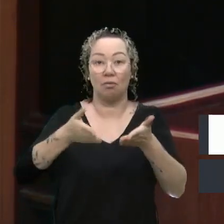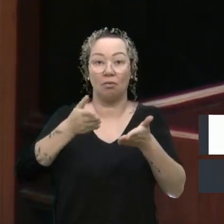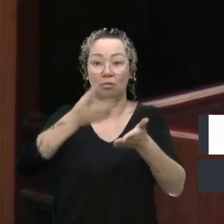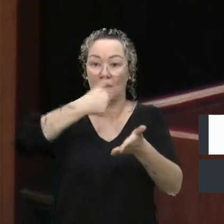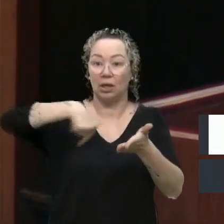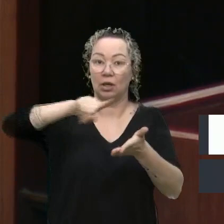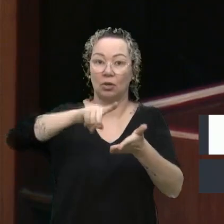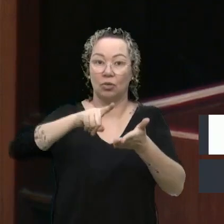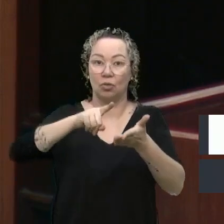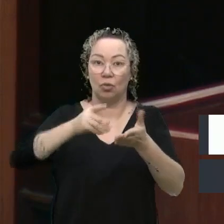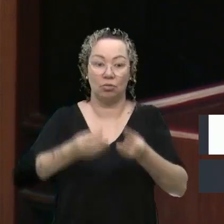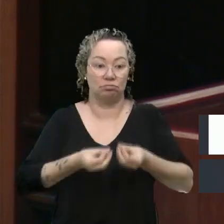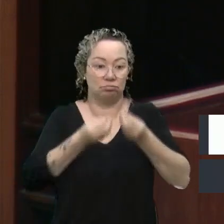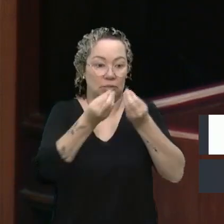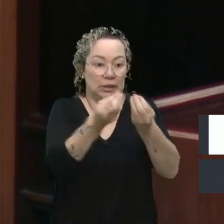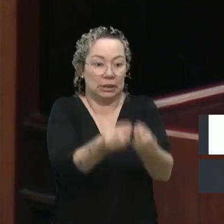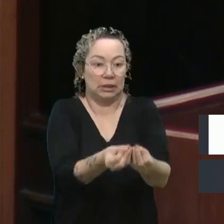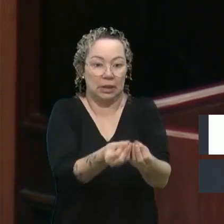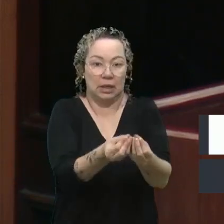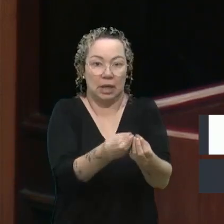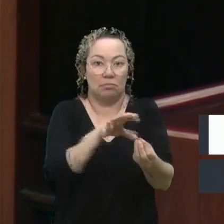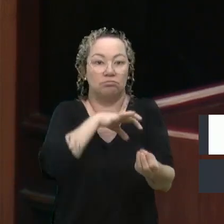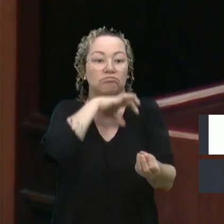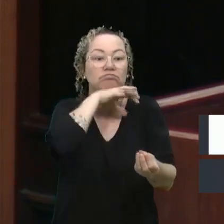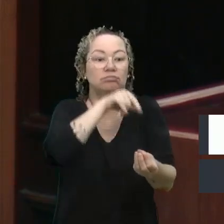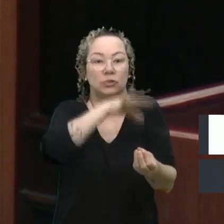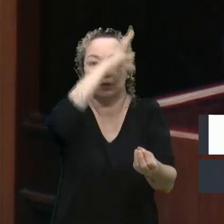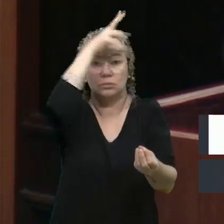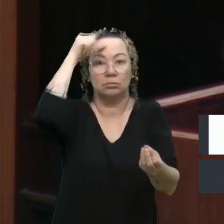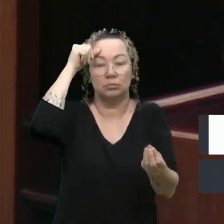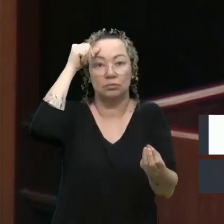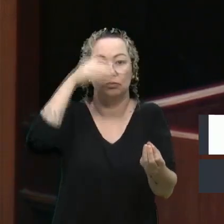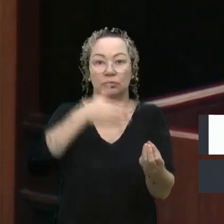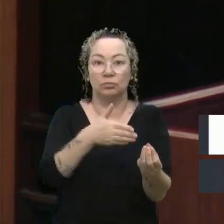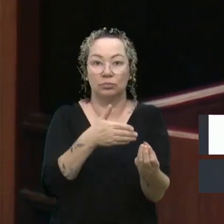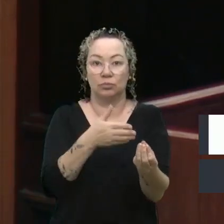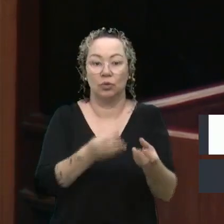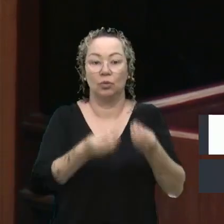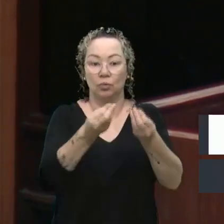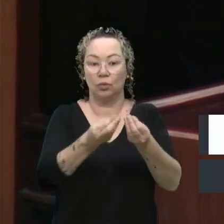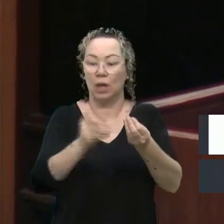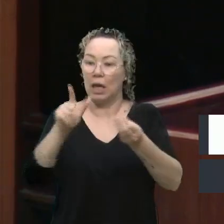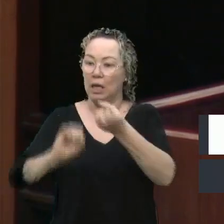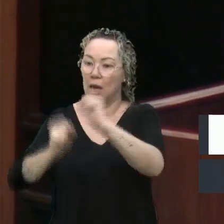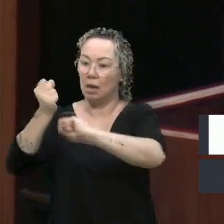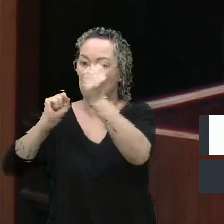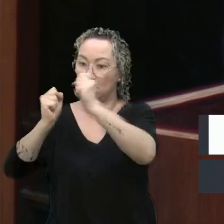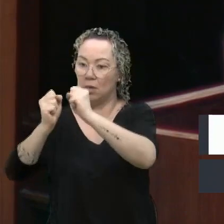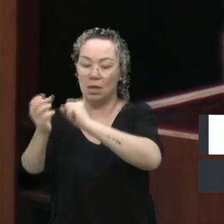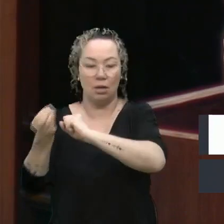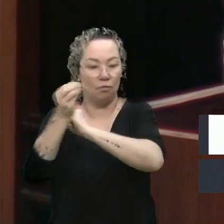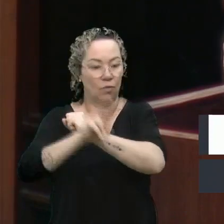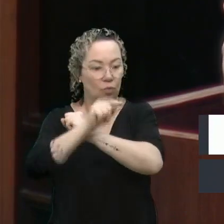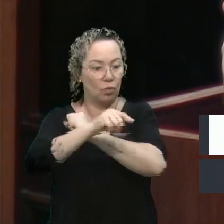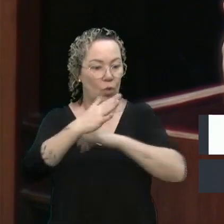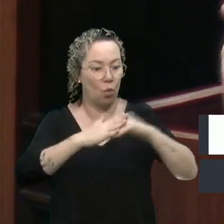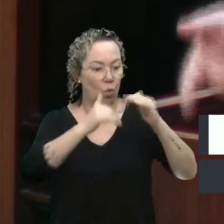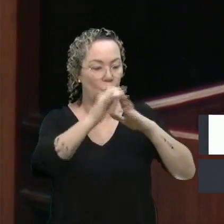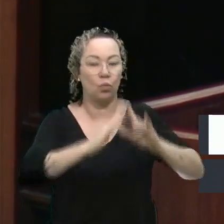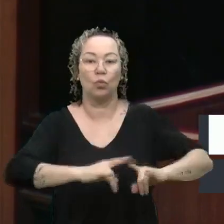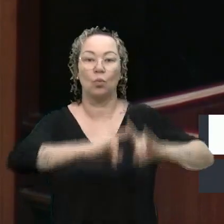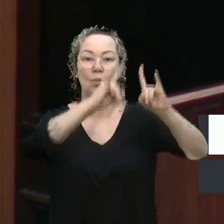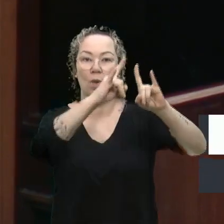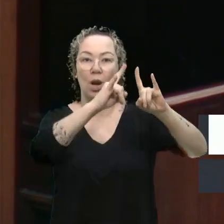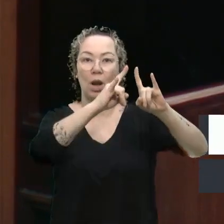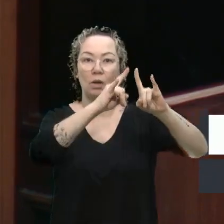as áreas públicas, tá? Em contrapartida, o construtor construiria o prédio e